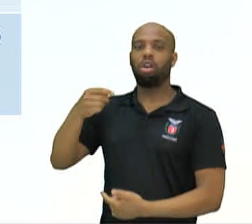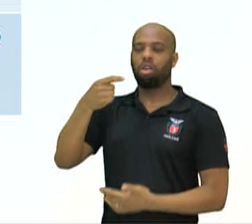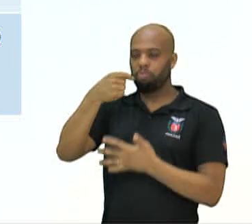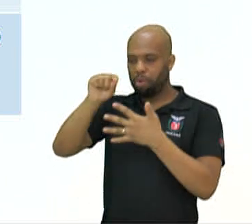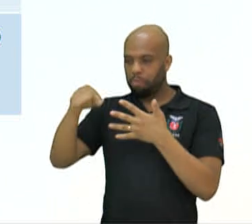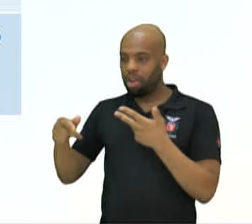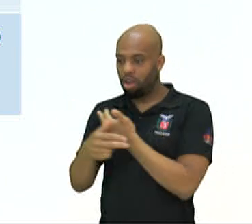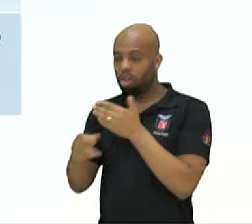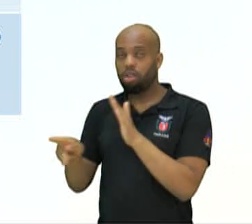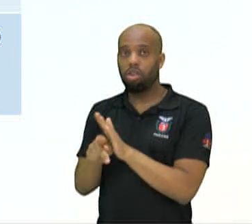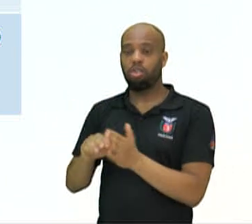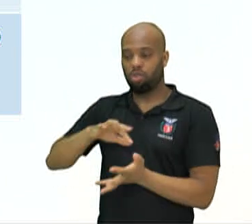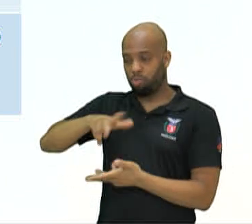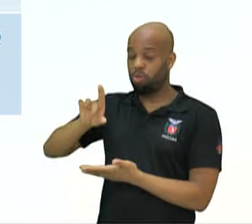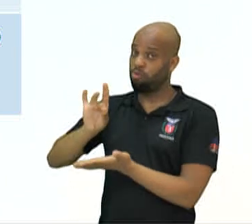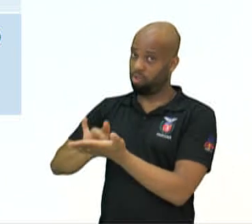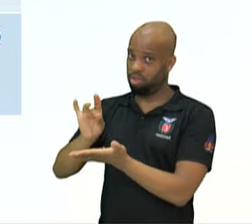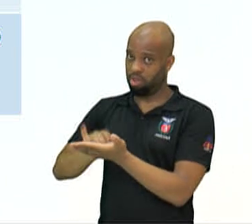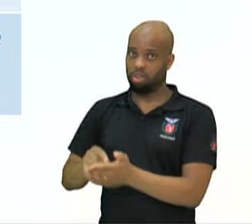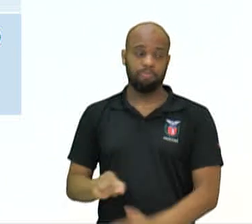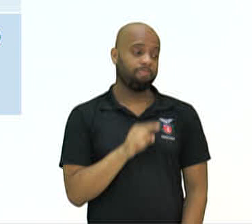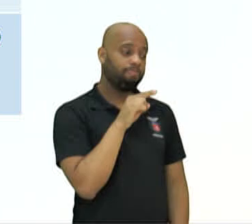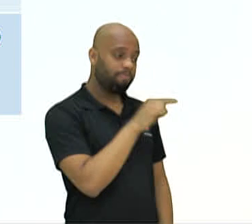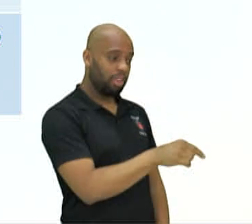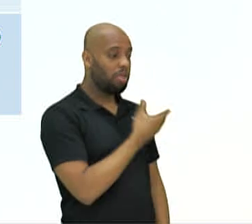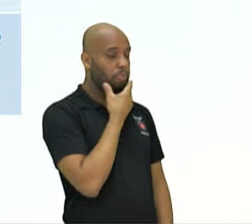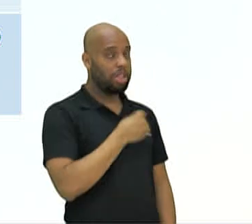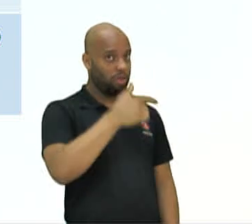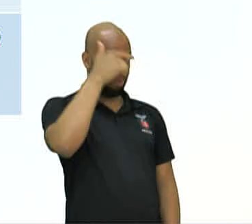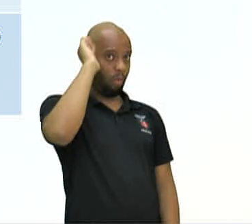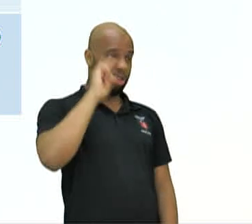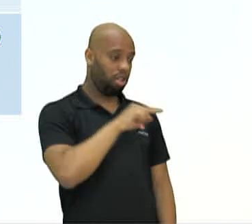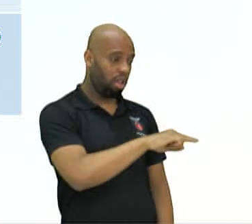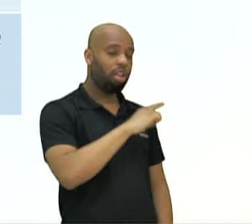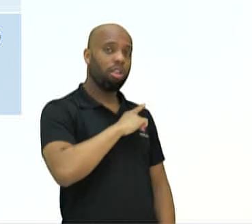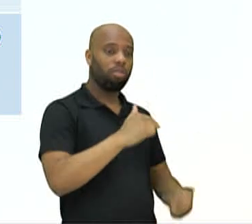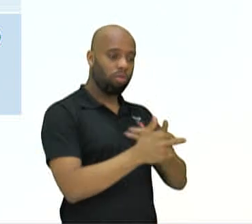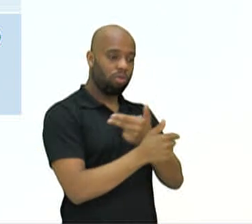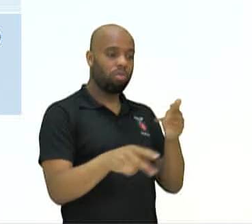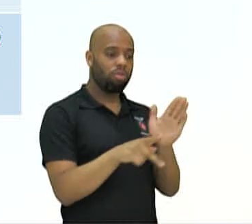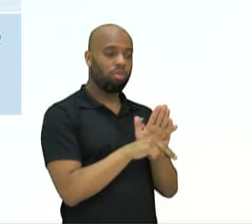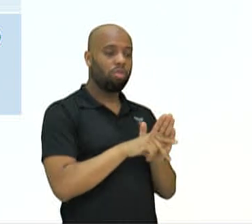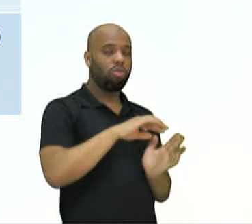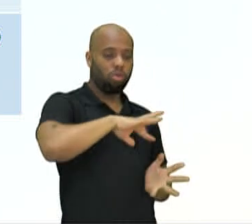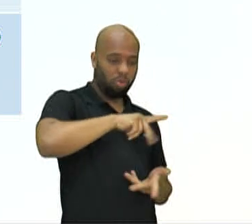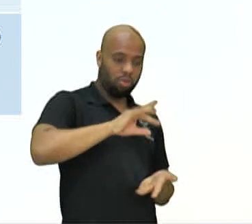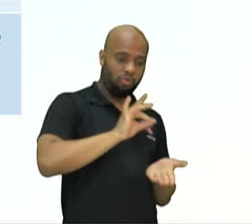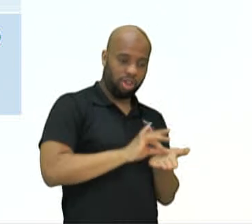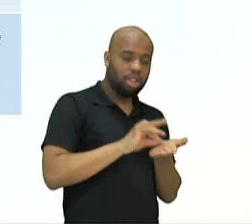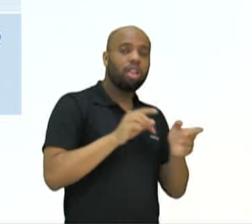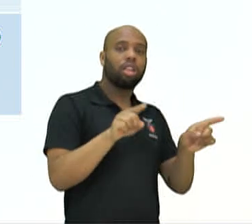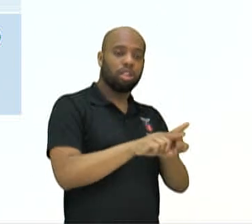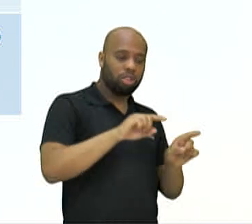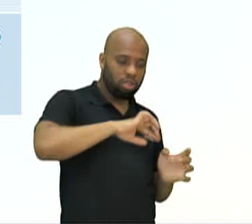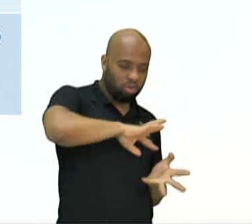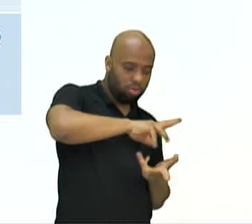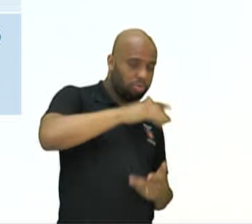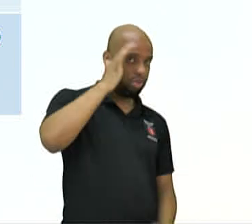do mundo real. Raimundo Pelado, elementos do mundo real e do